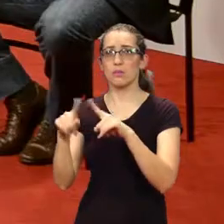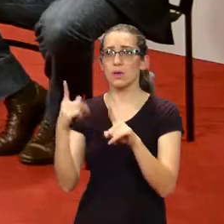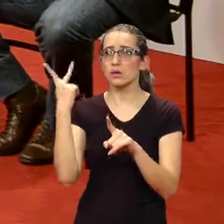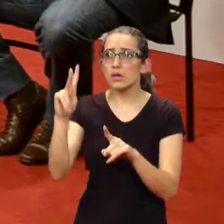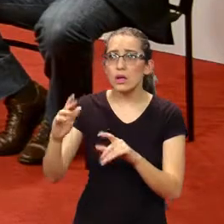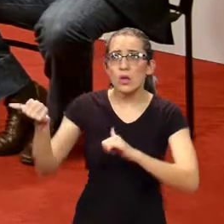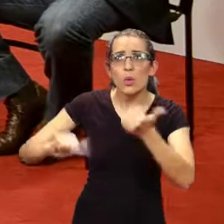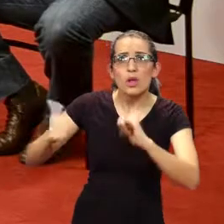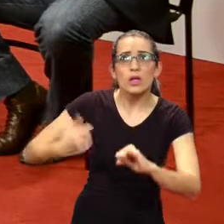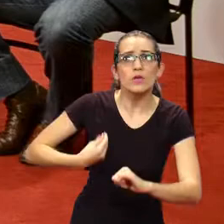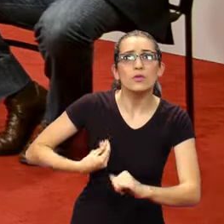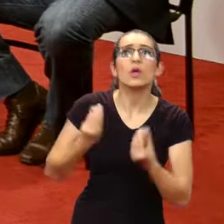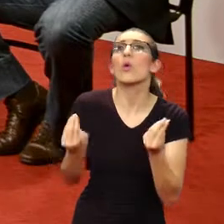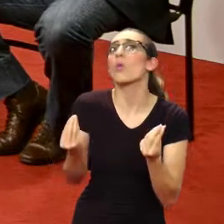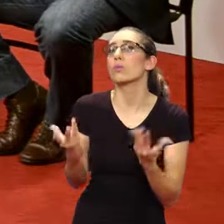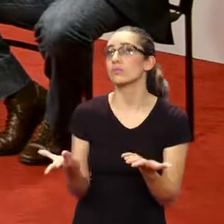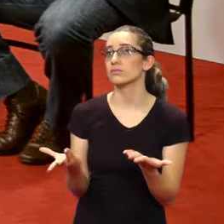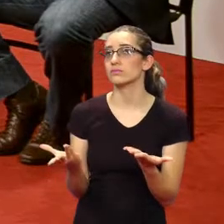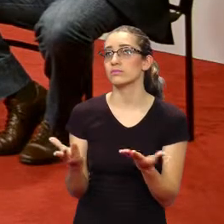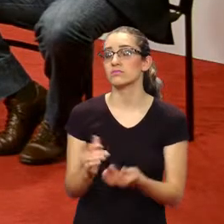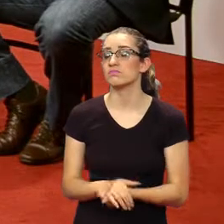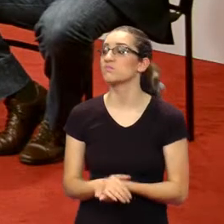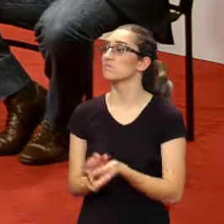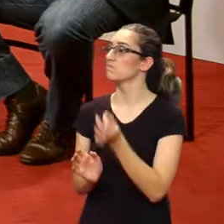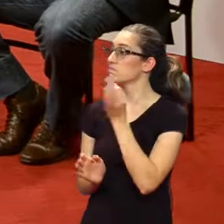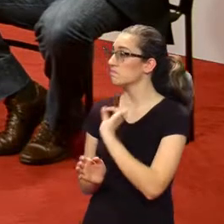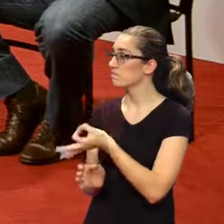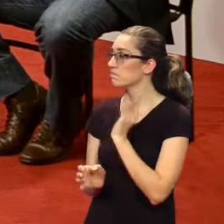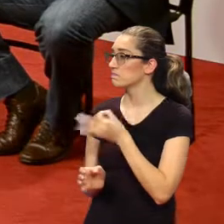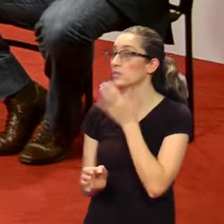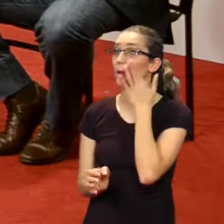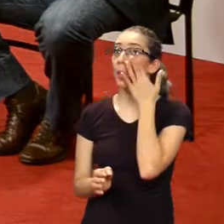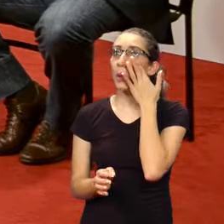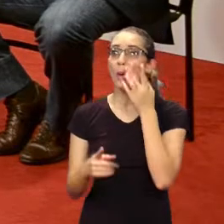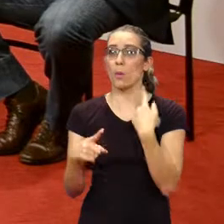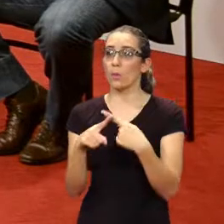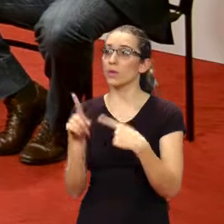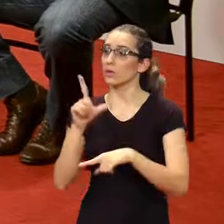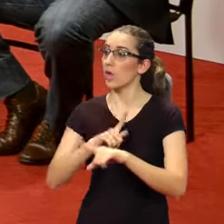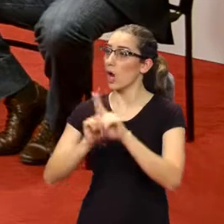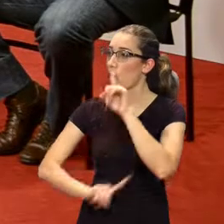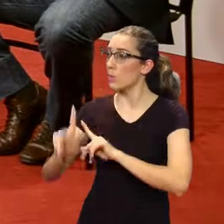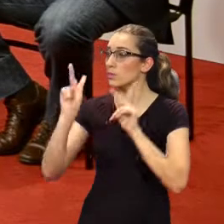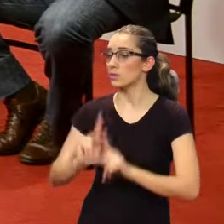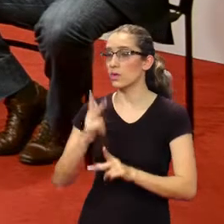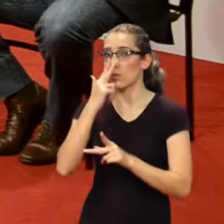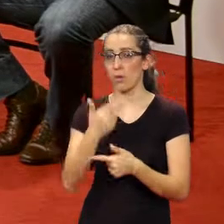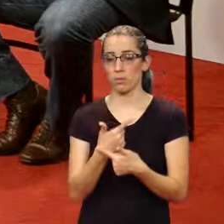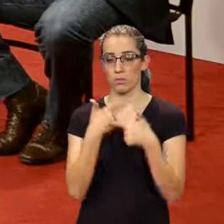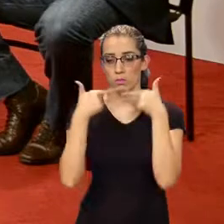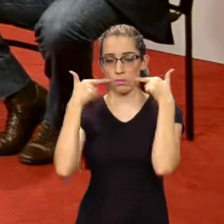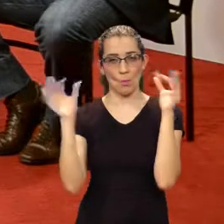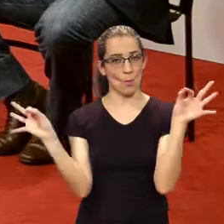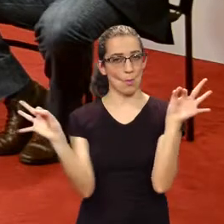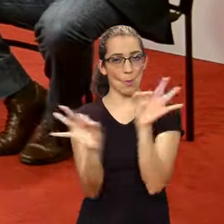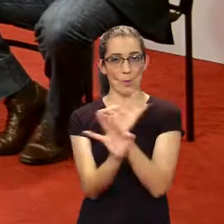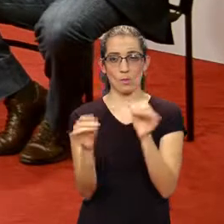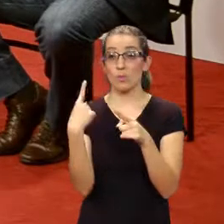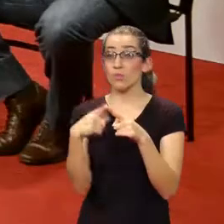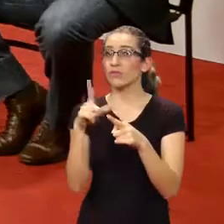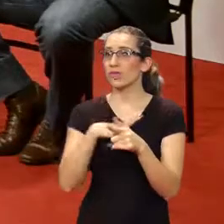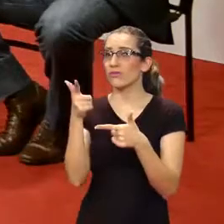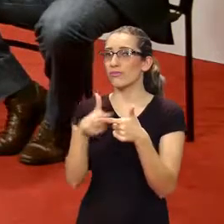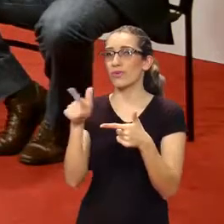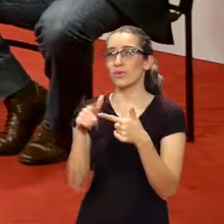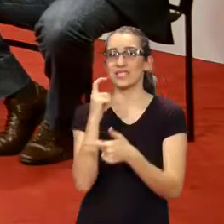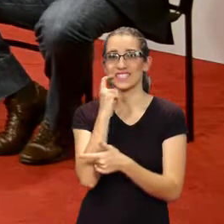uma qualidade de vida. Qualidade de vida, exatamente. Porque tem pessoas que acabam não sorrindo porque tem alguma